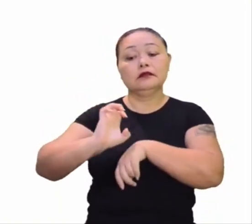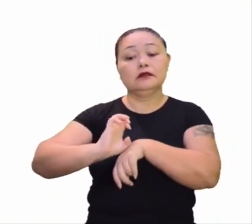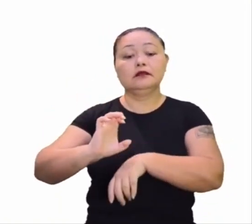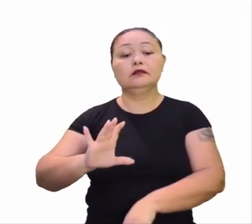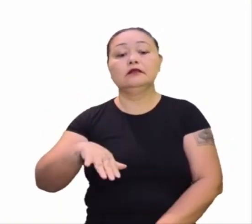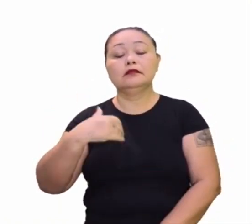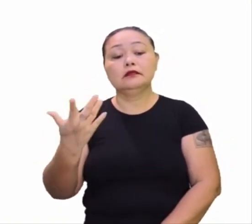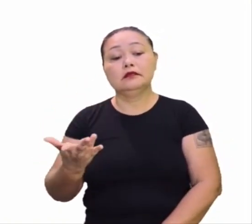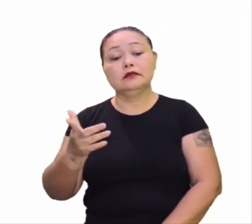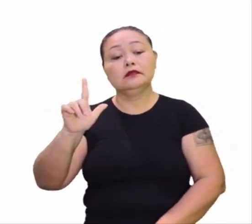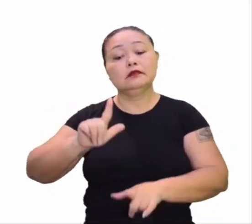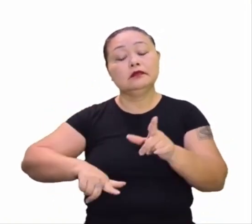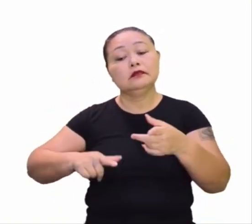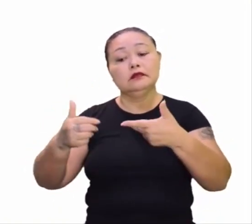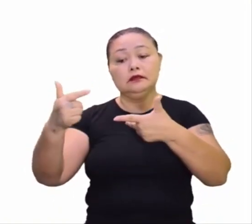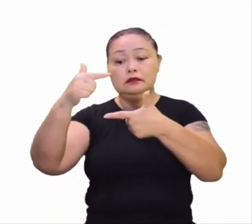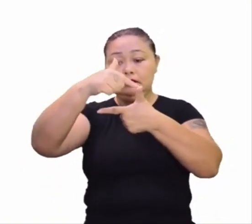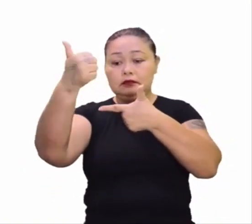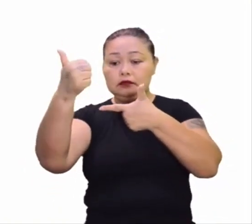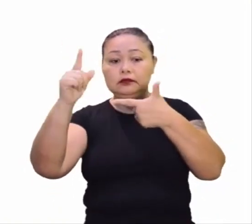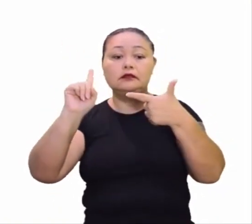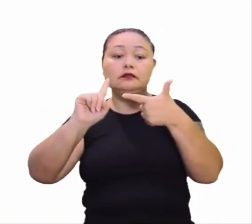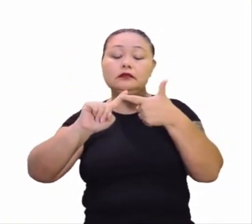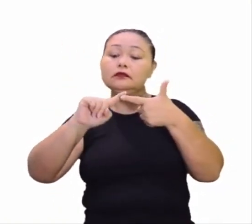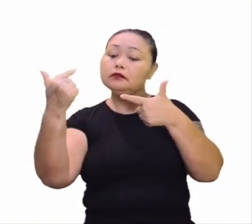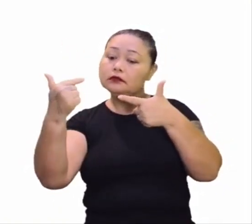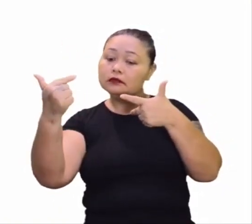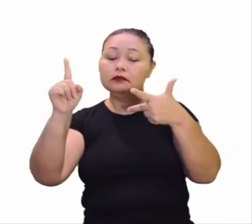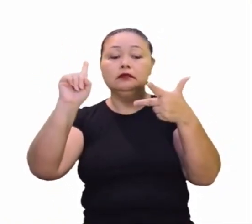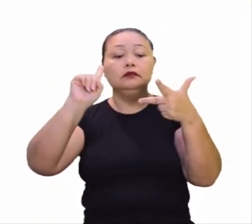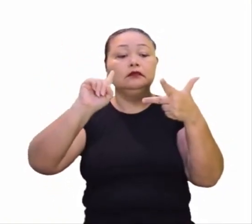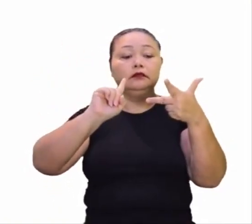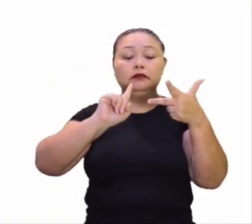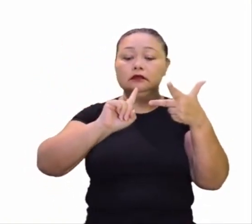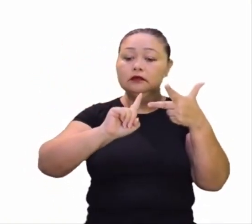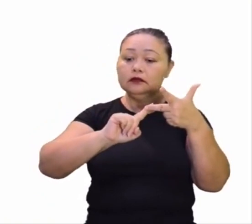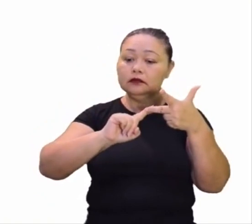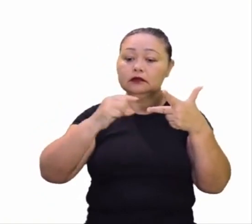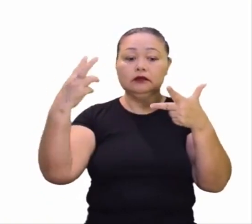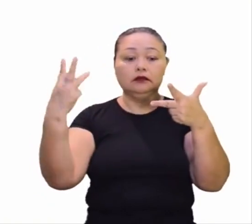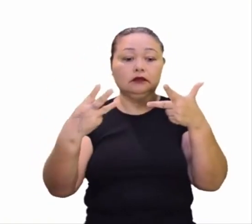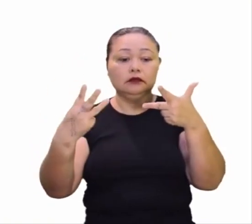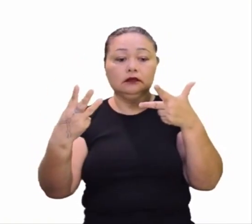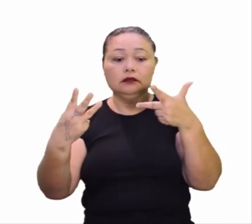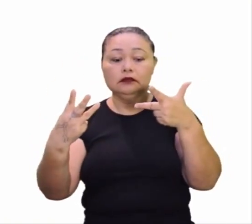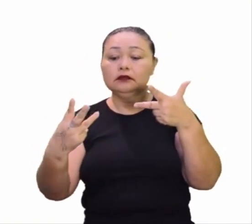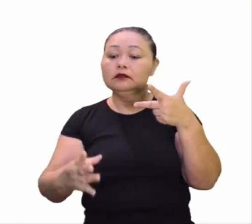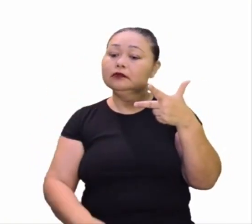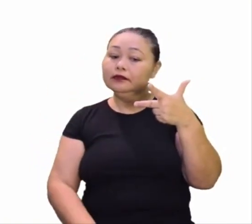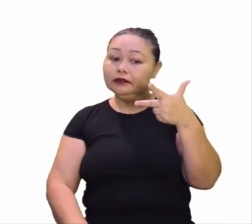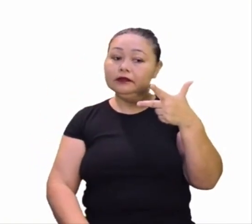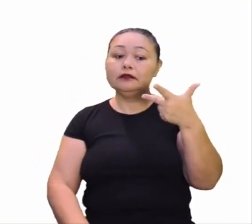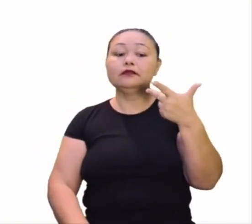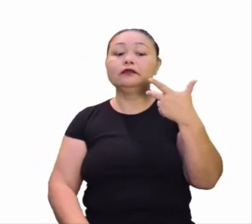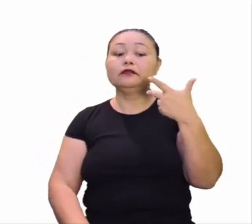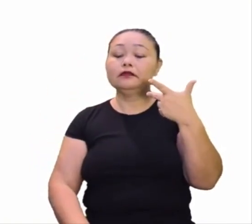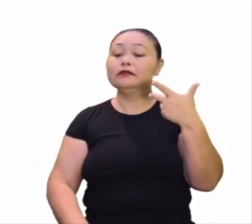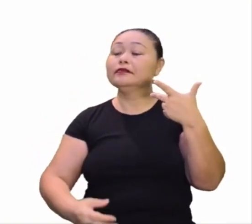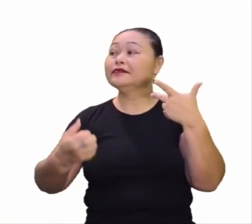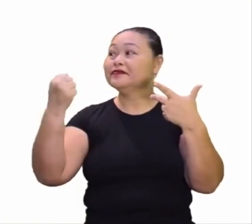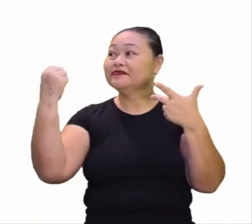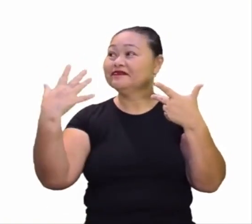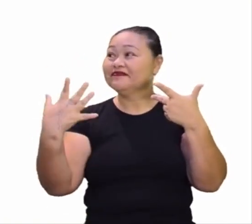do Estado. A. Primário. B. Secundário. A. C. C. Terciário.